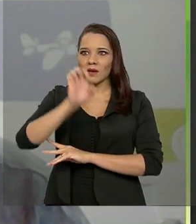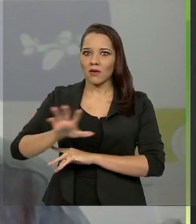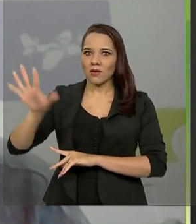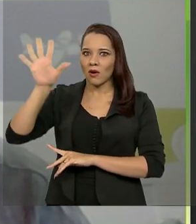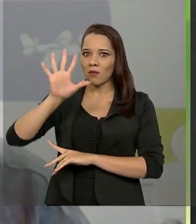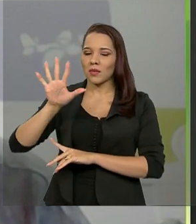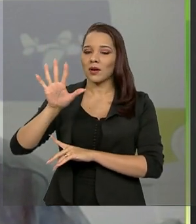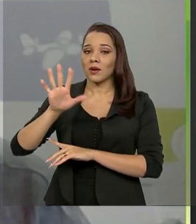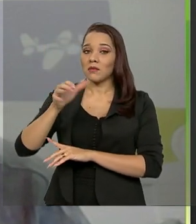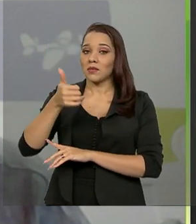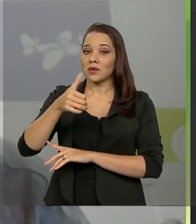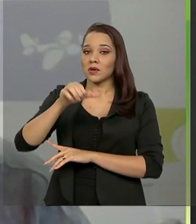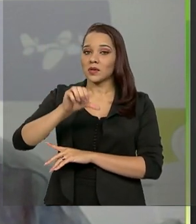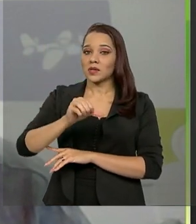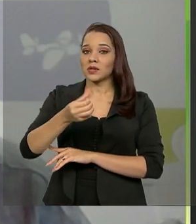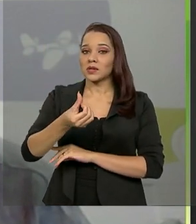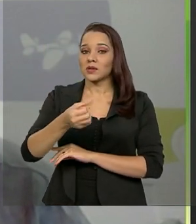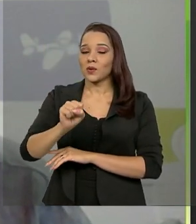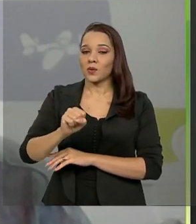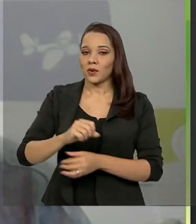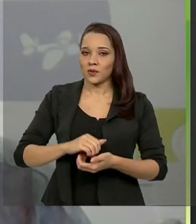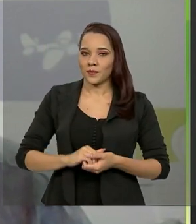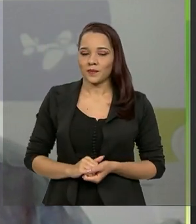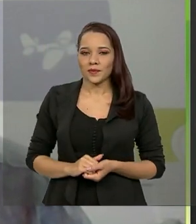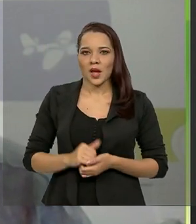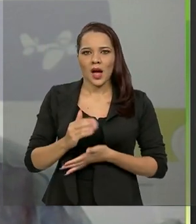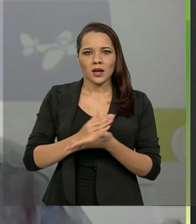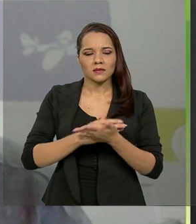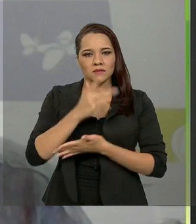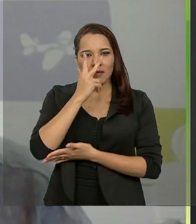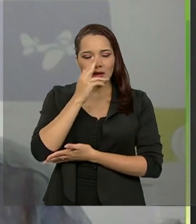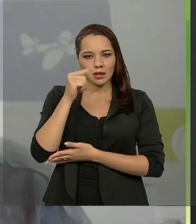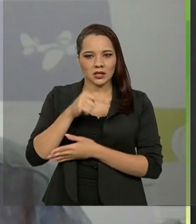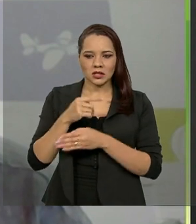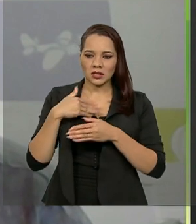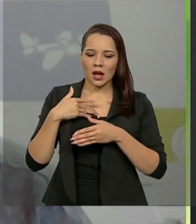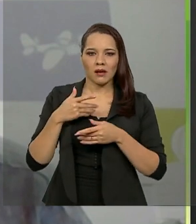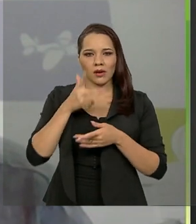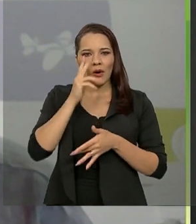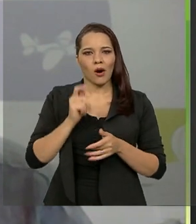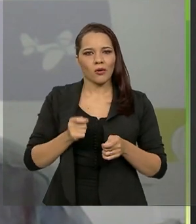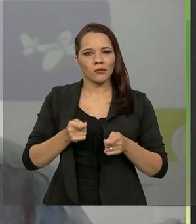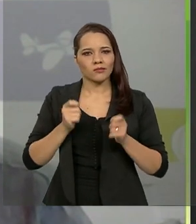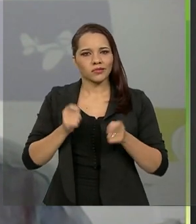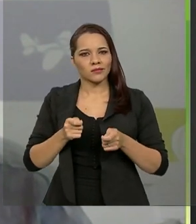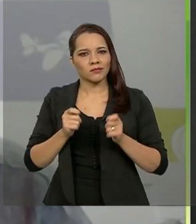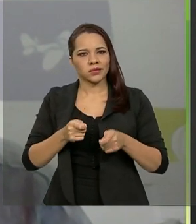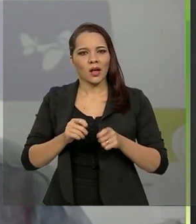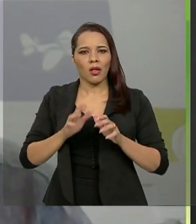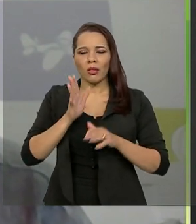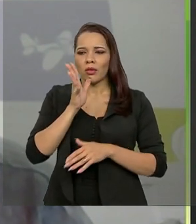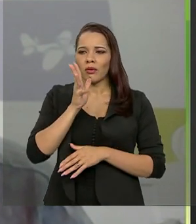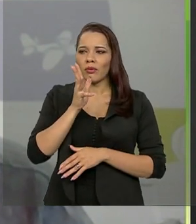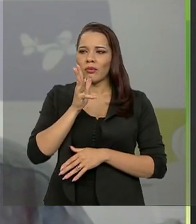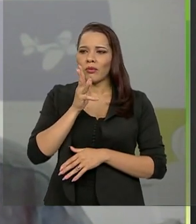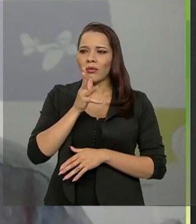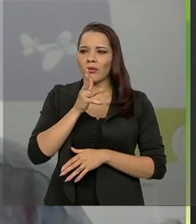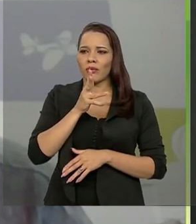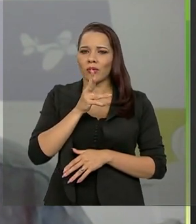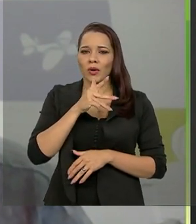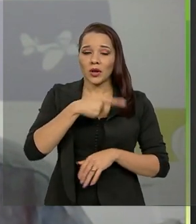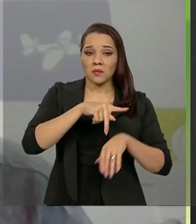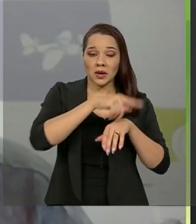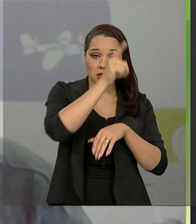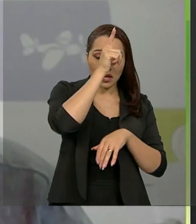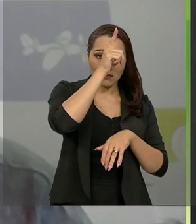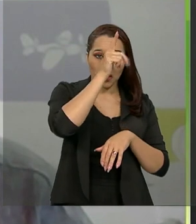desde 1968. Às vezes eu tenho a impressão que a gente está andando com uma carroça de roda quadrada, enquanto os alemães, por exemplo,